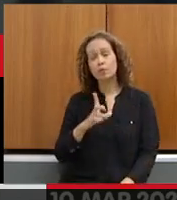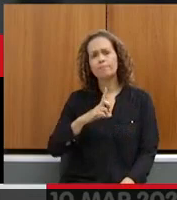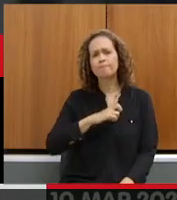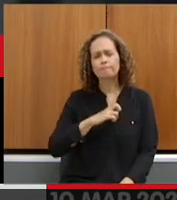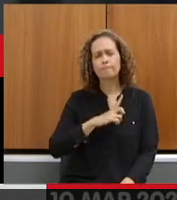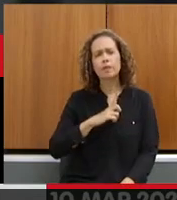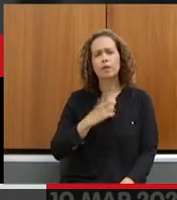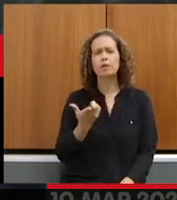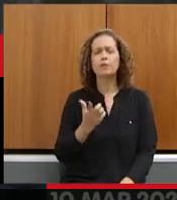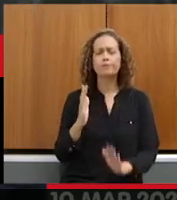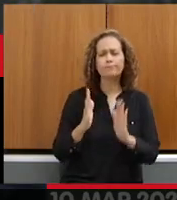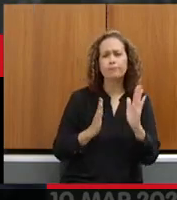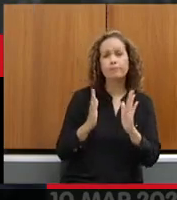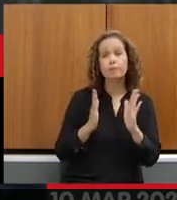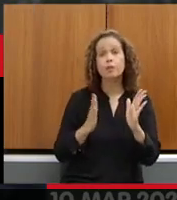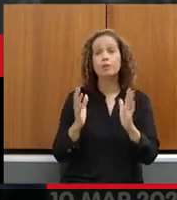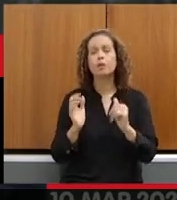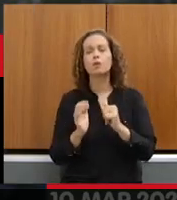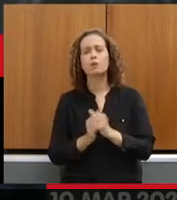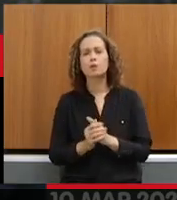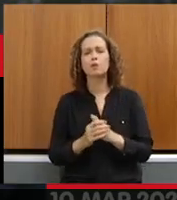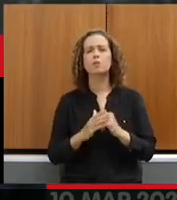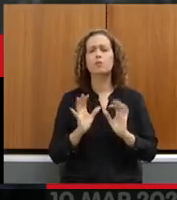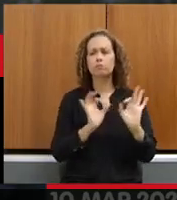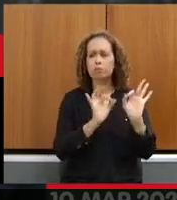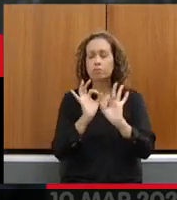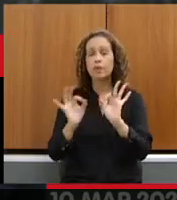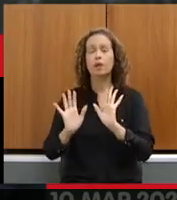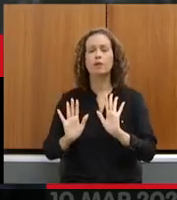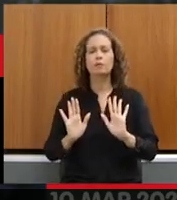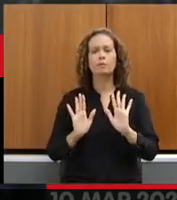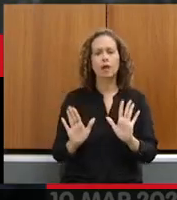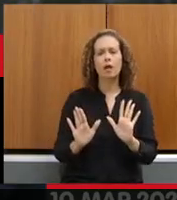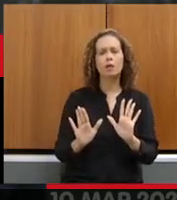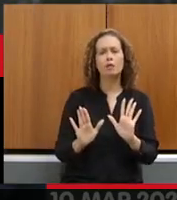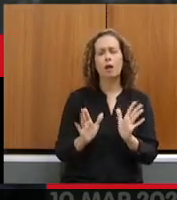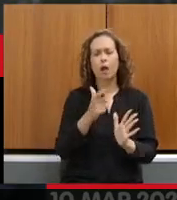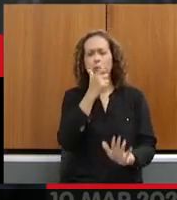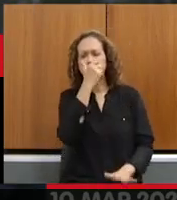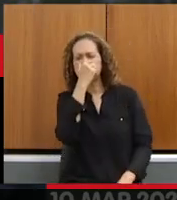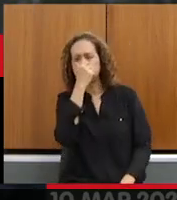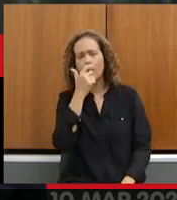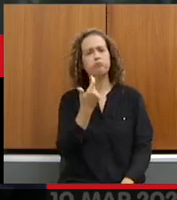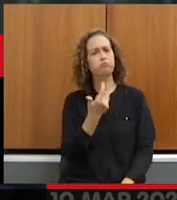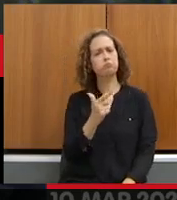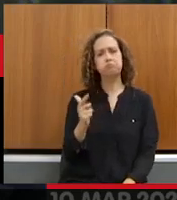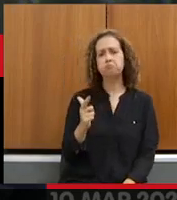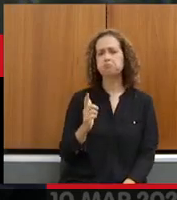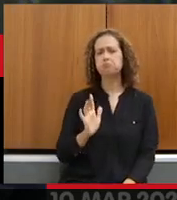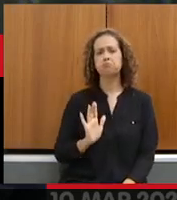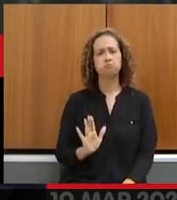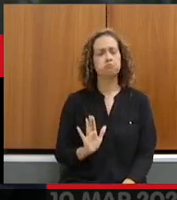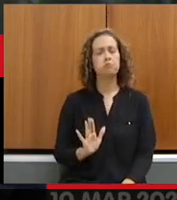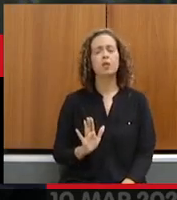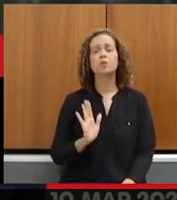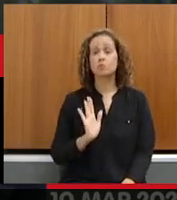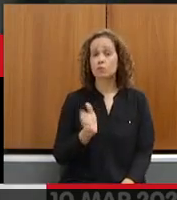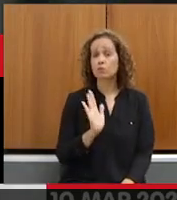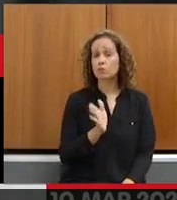nós não tivemos estouros de ocupação estouros de é demanda uma coisa próxima do que nós